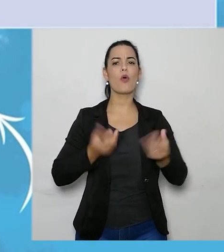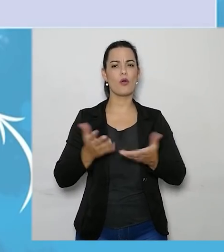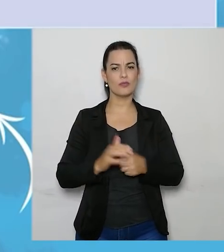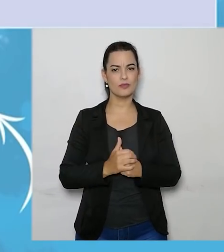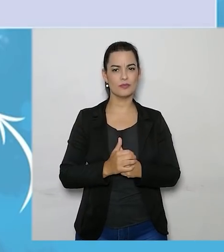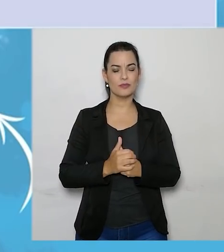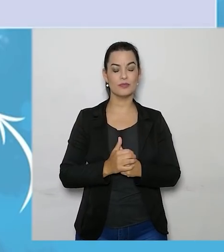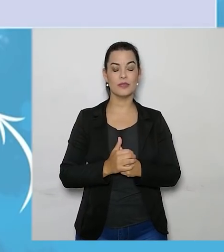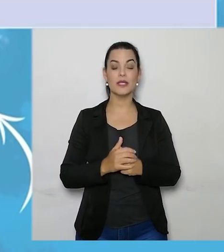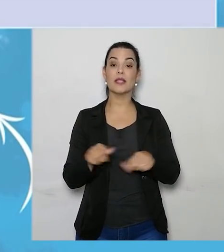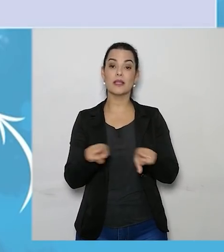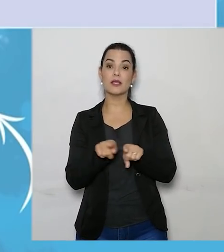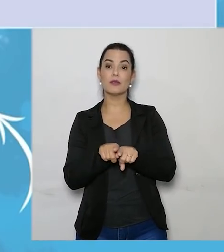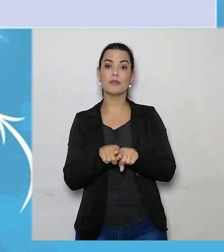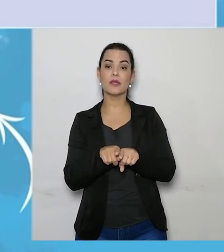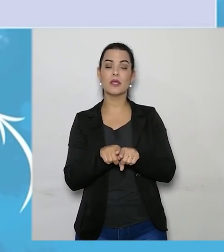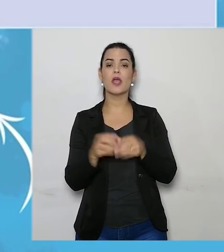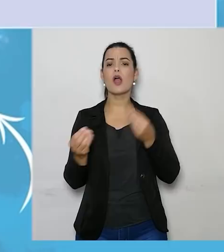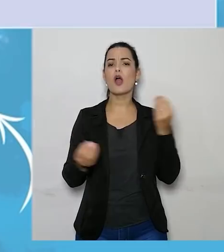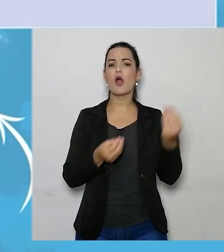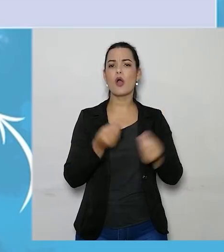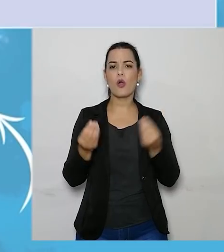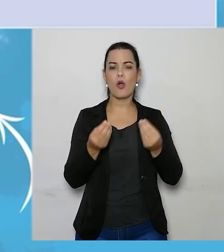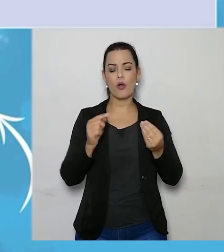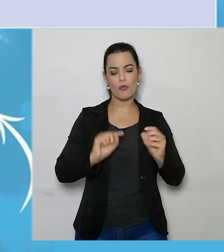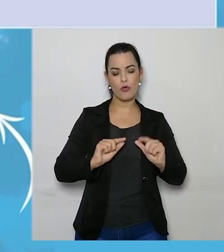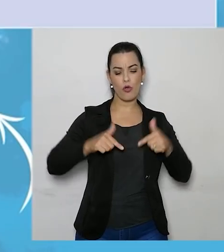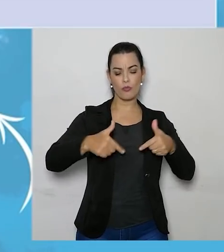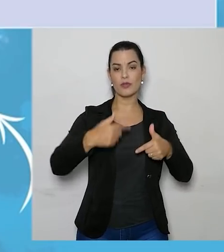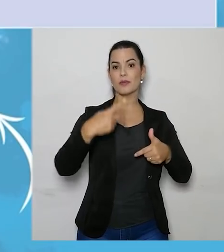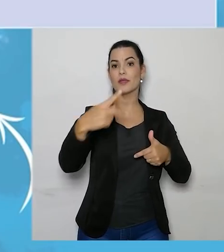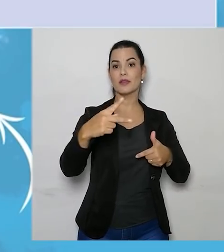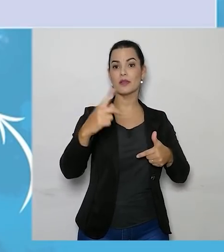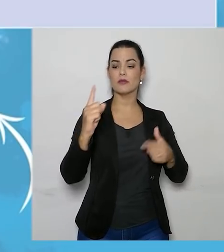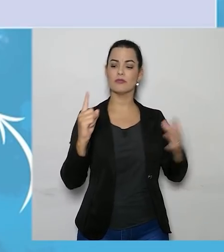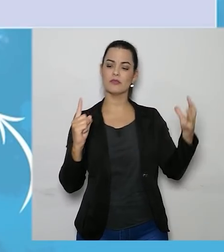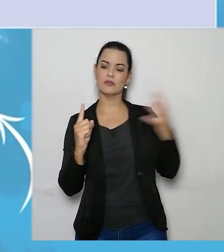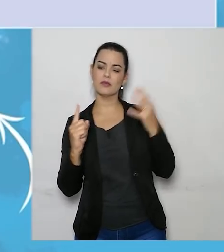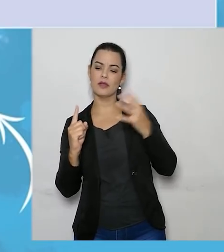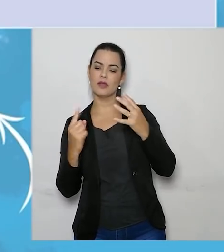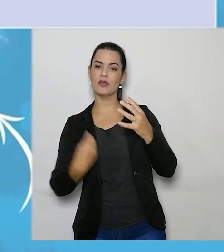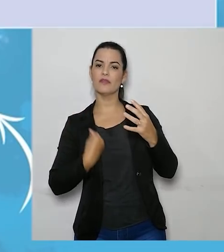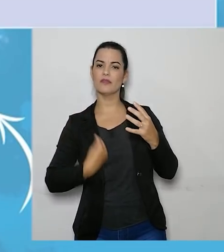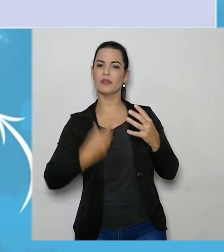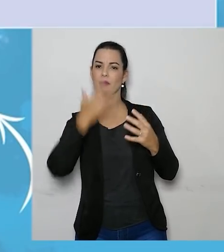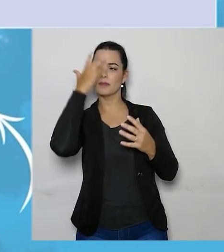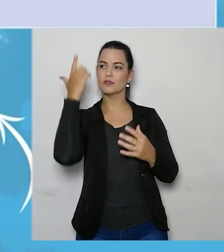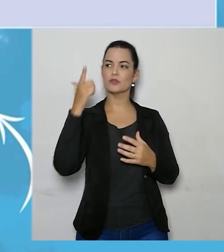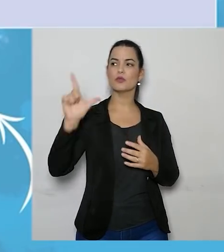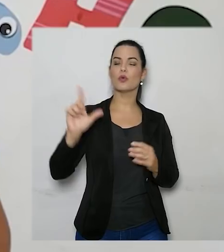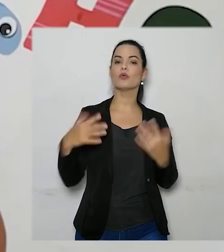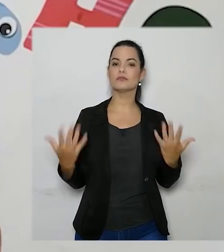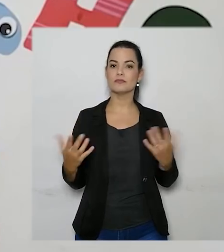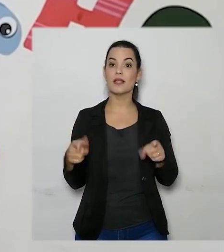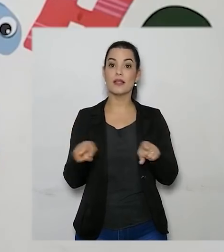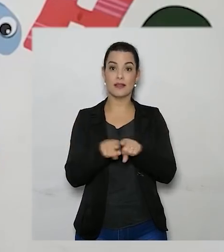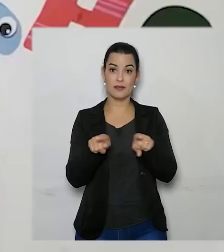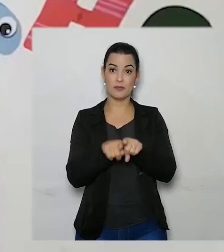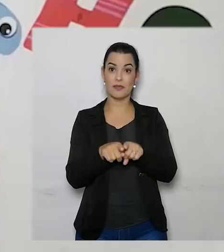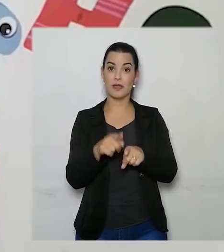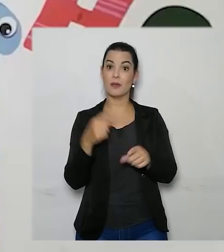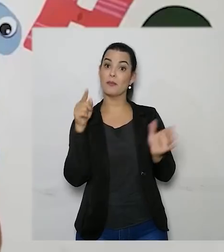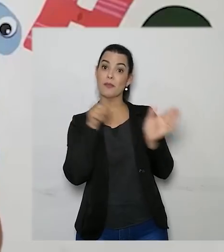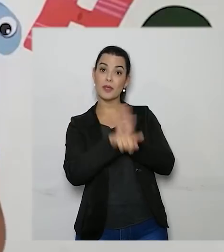como que aquele comportamento interferia na vida de outras pessoas. E aí, eu deixei